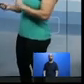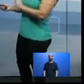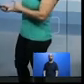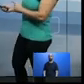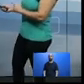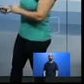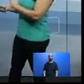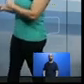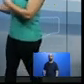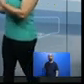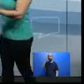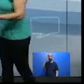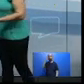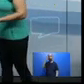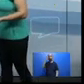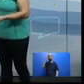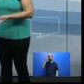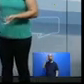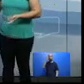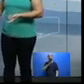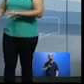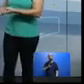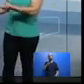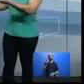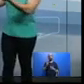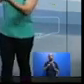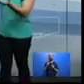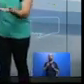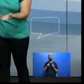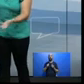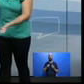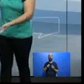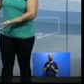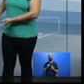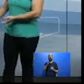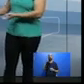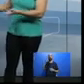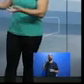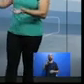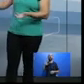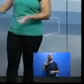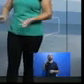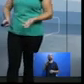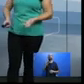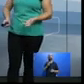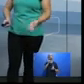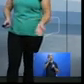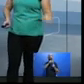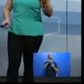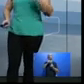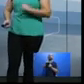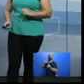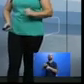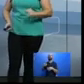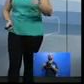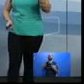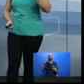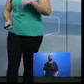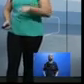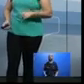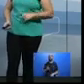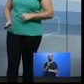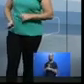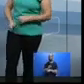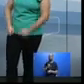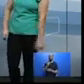E essa história? Como será que vai continuar essa história? O que será que vai acontecer com todos esses personagens aí? Vamos aguardar